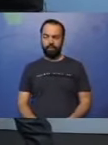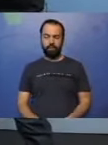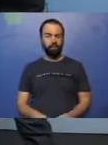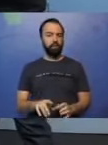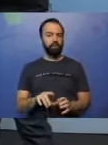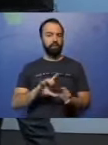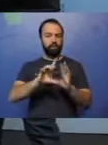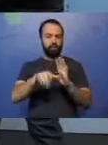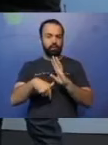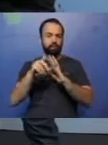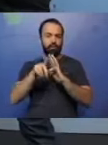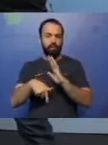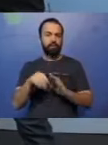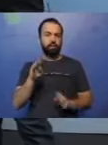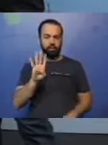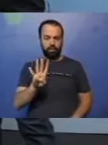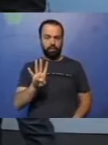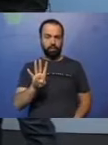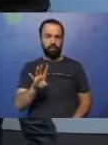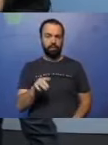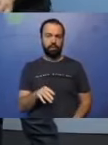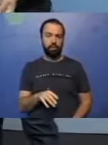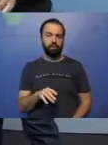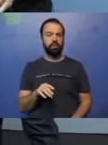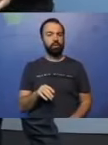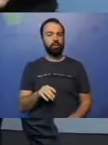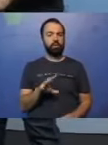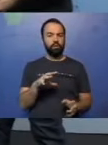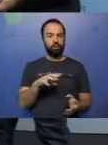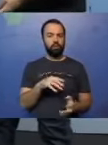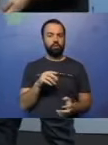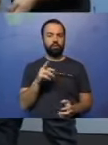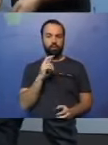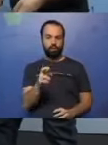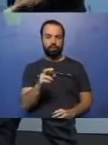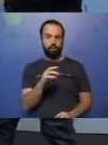Posso rodar 4 vezes, sai tudo azul.